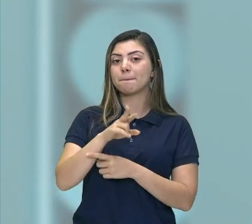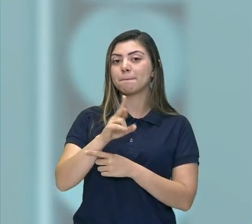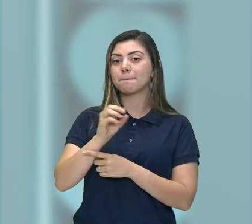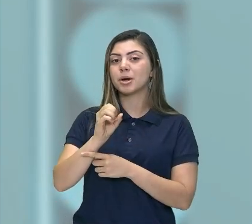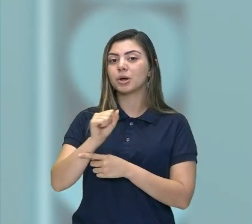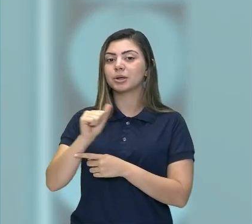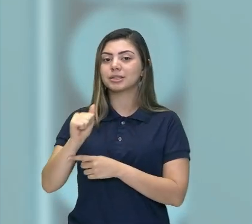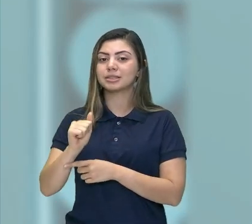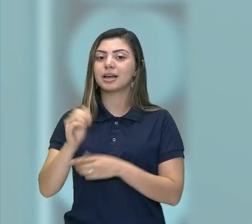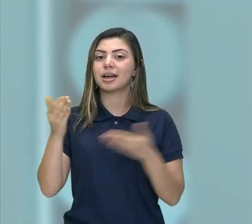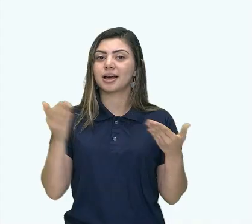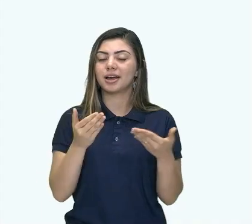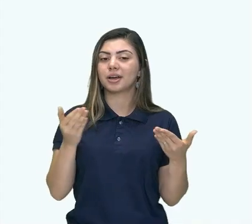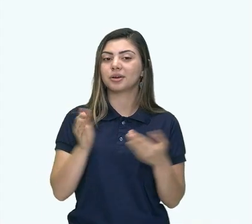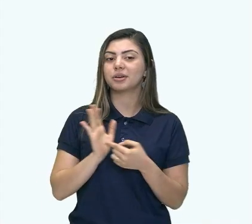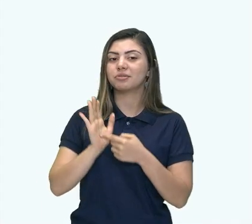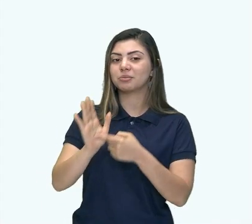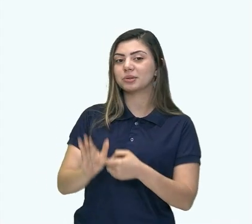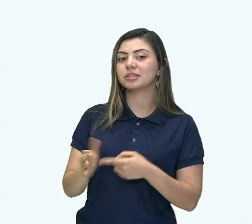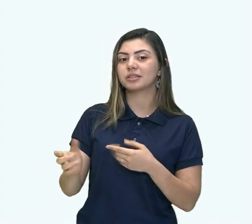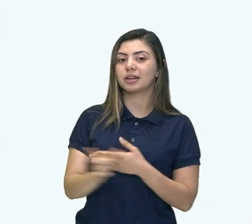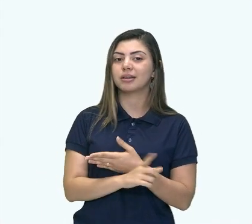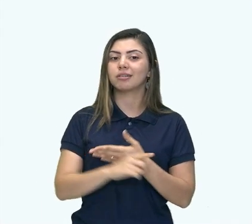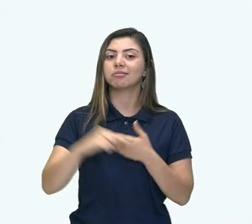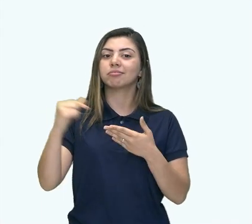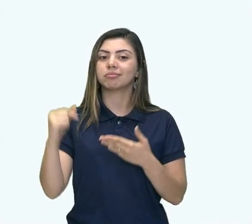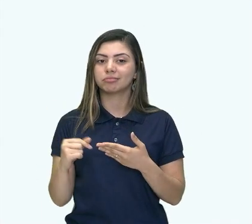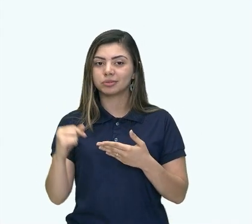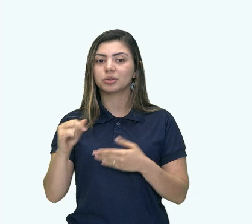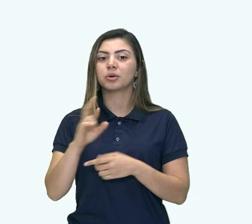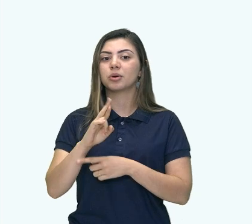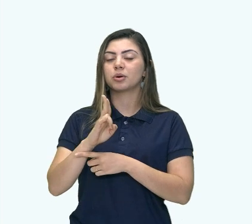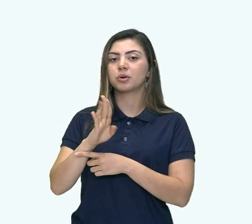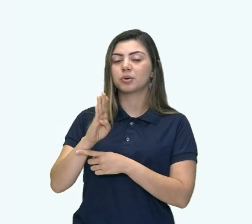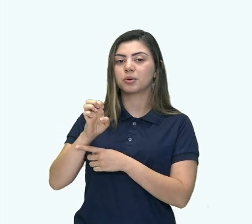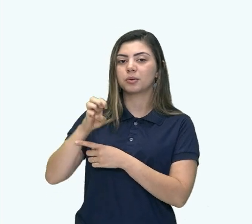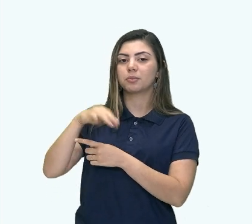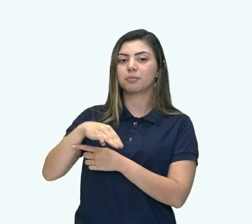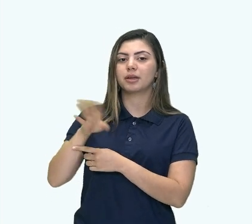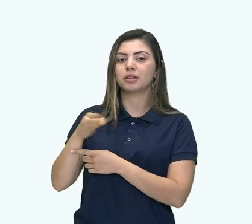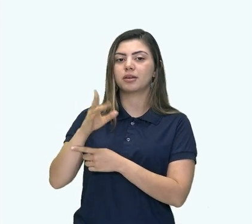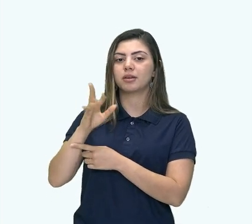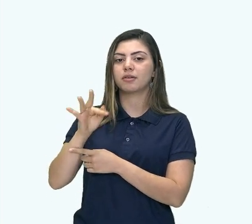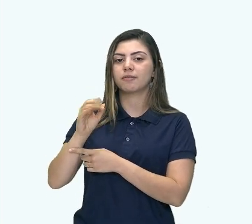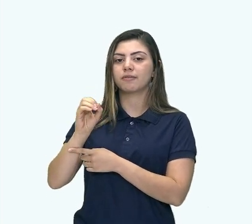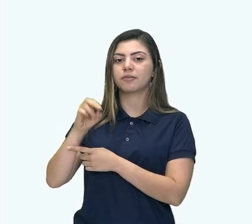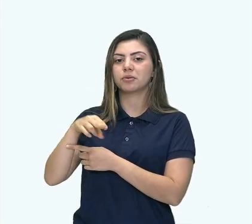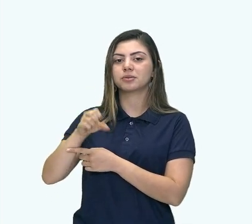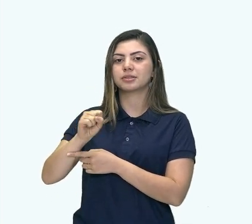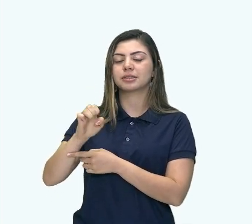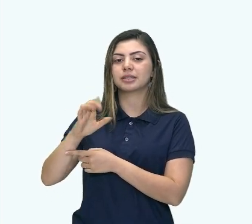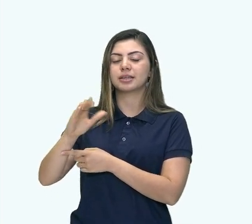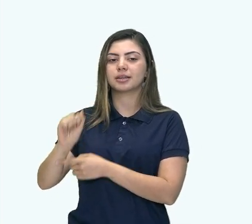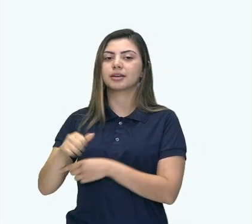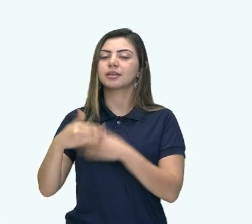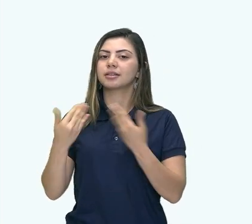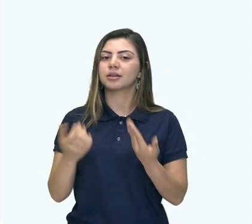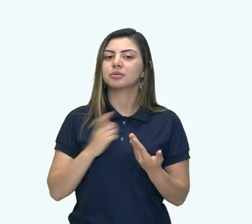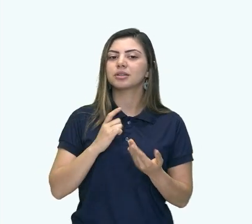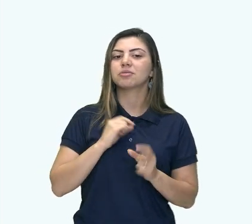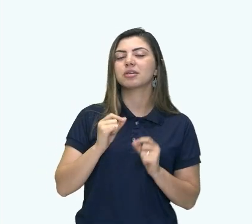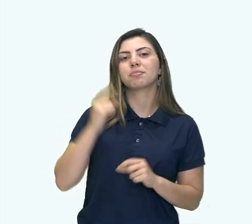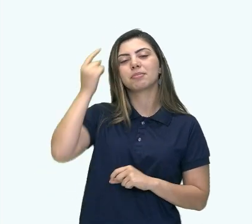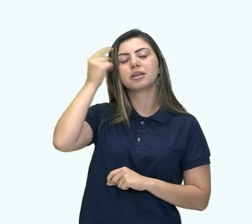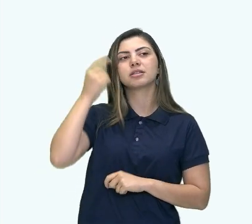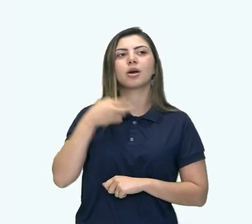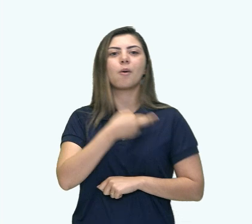o Rubem Fonseca, observem comigo. Então, na prosa, quando nós pensamos em contos, em romances, novelas, a